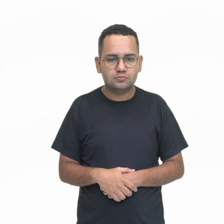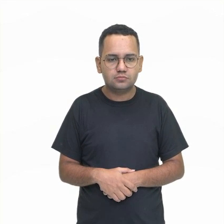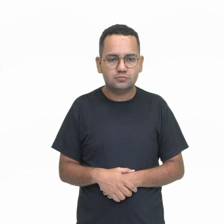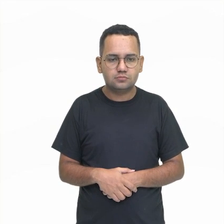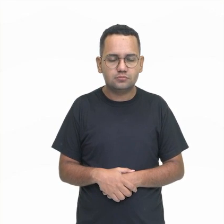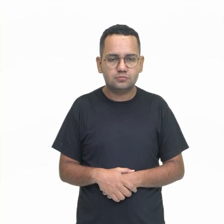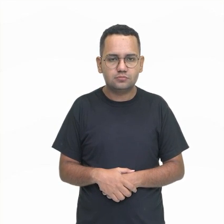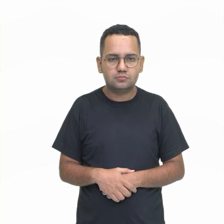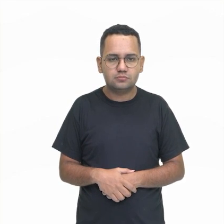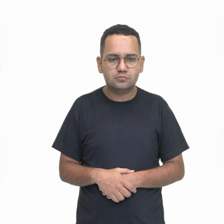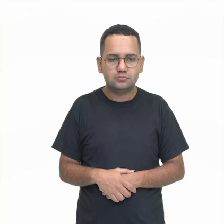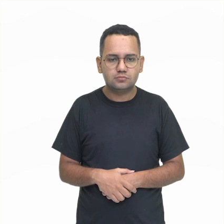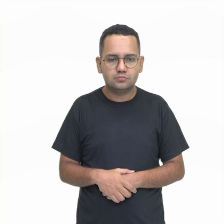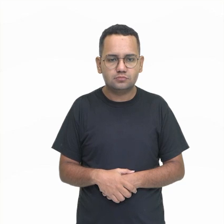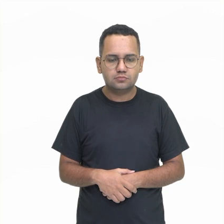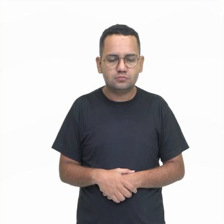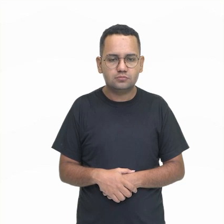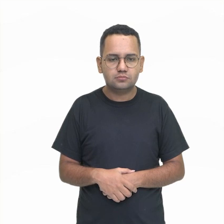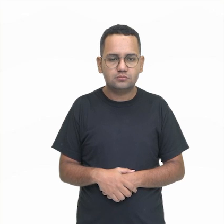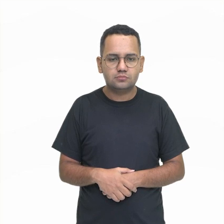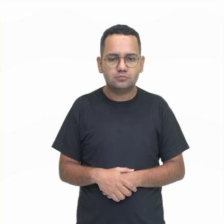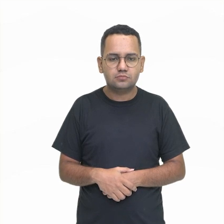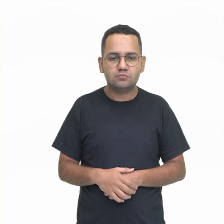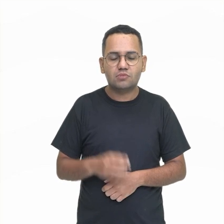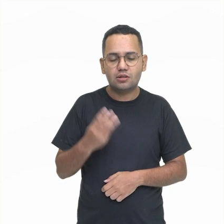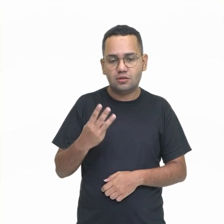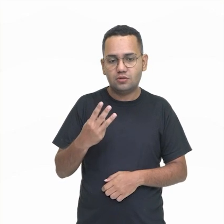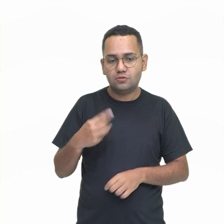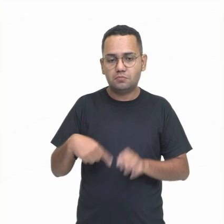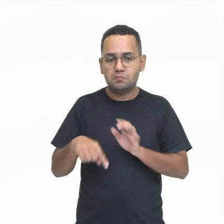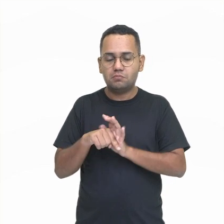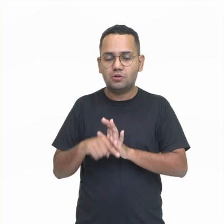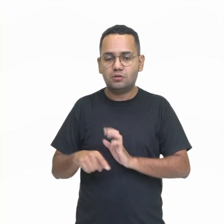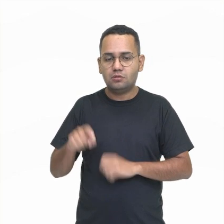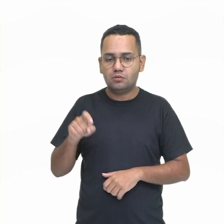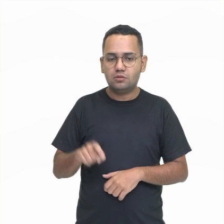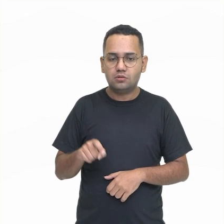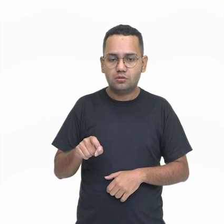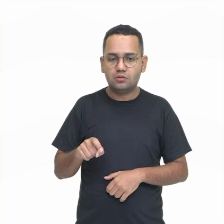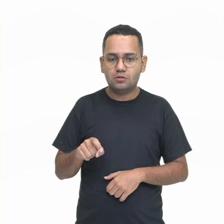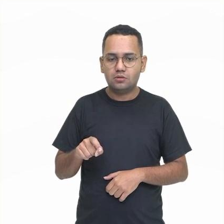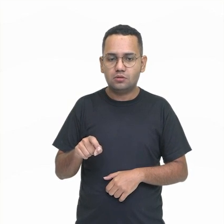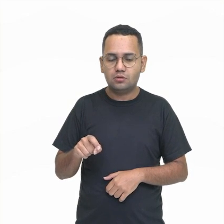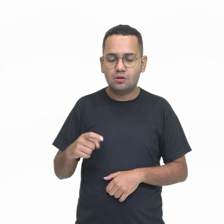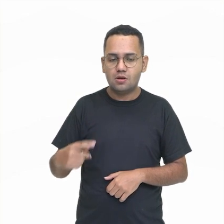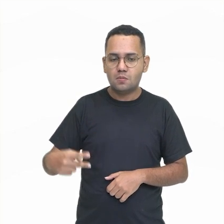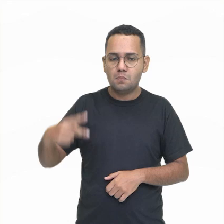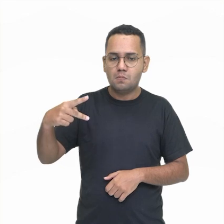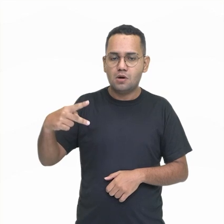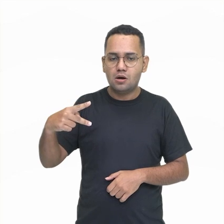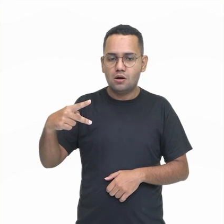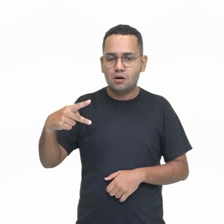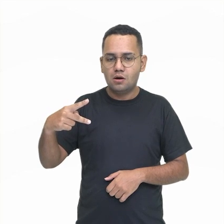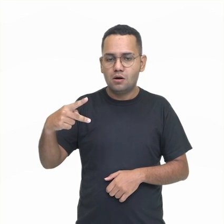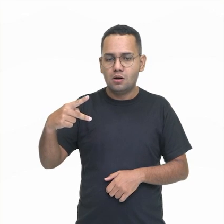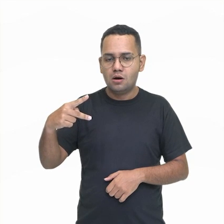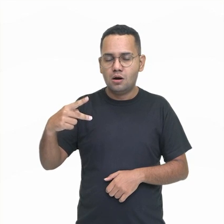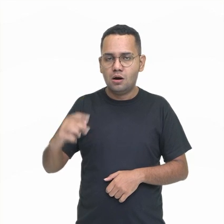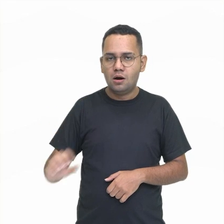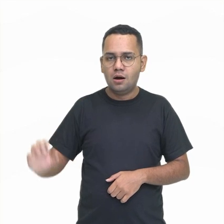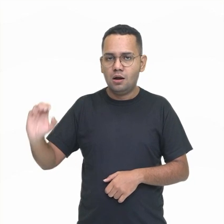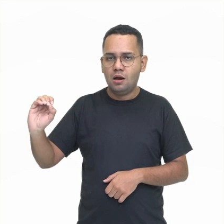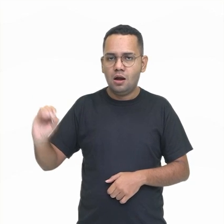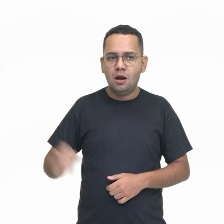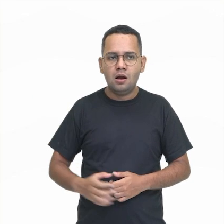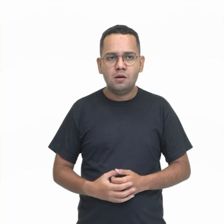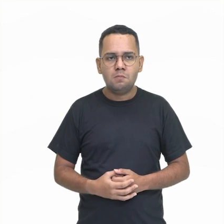ó 3 - x vai ser no valor maior ou iG Z